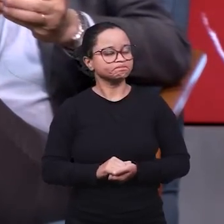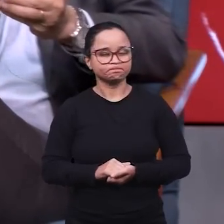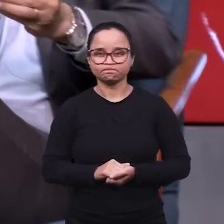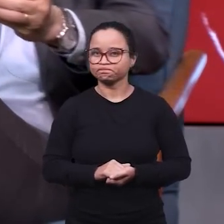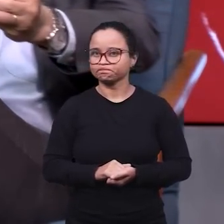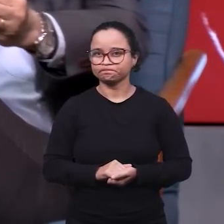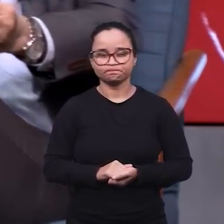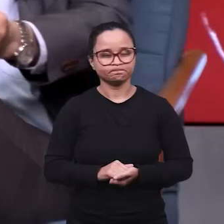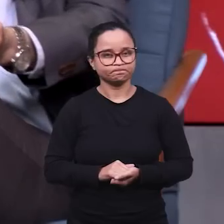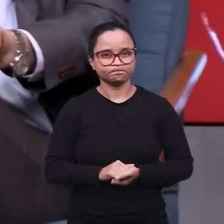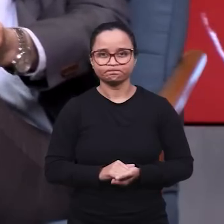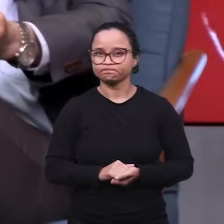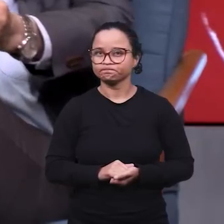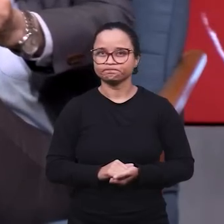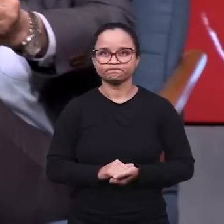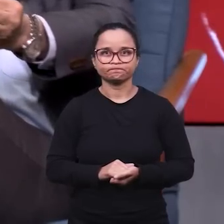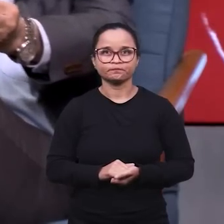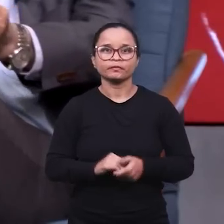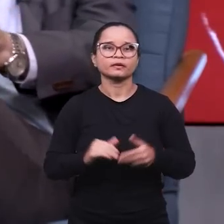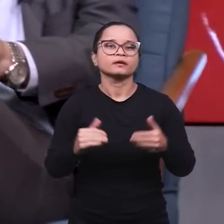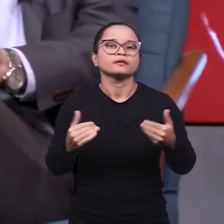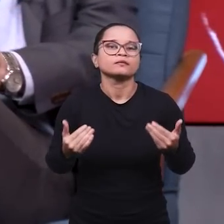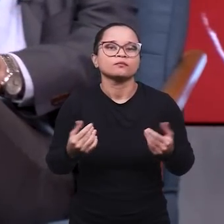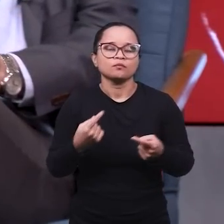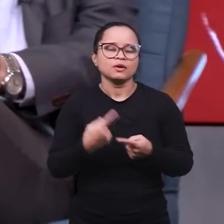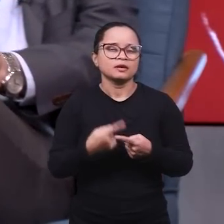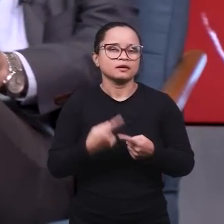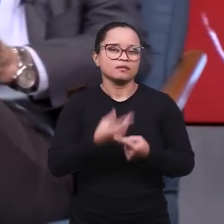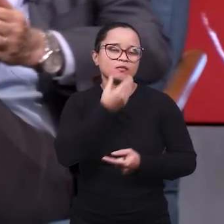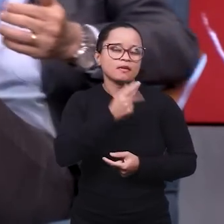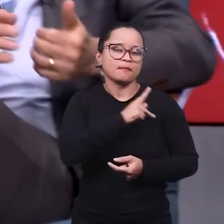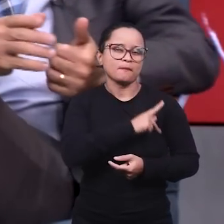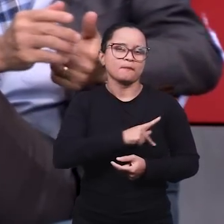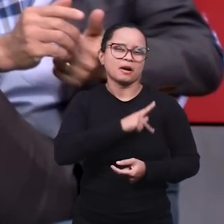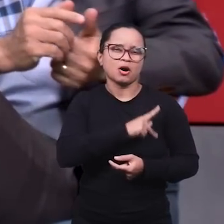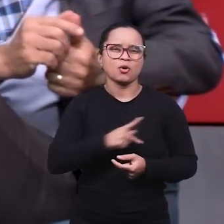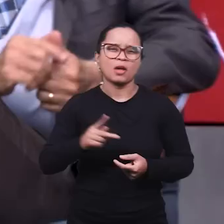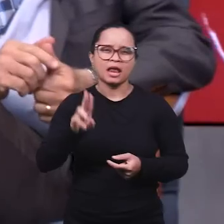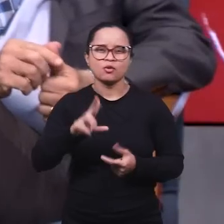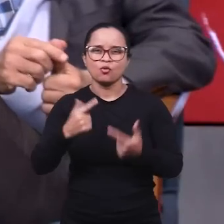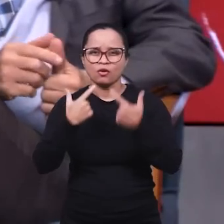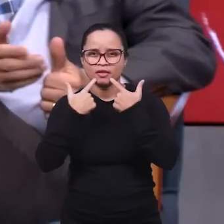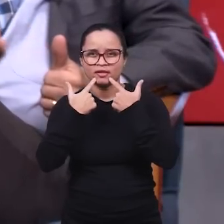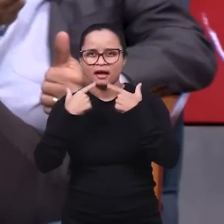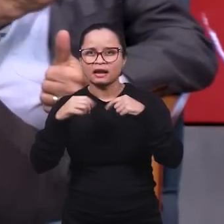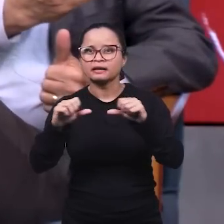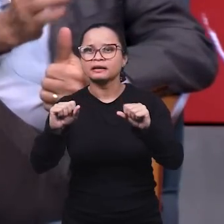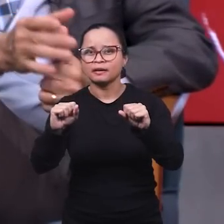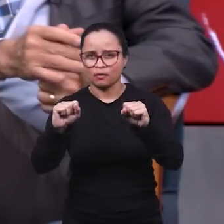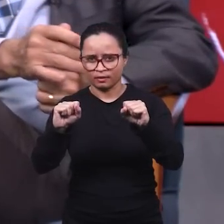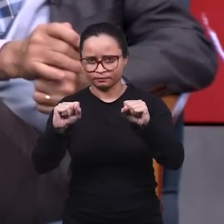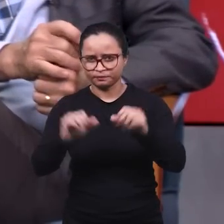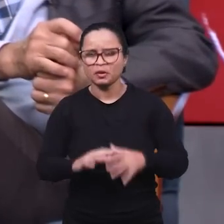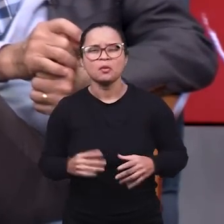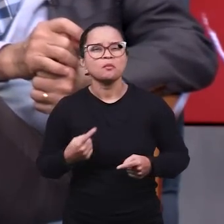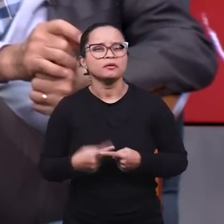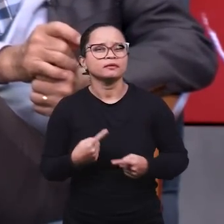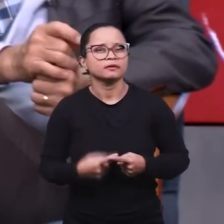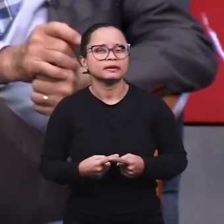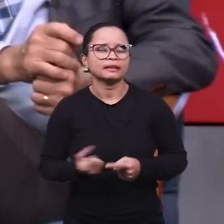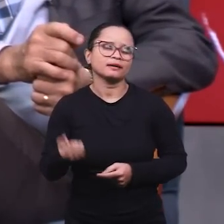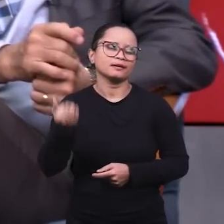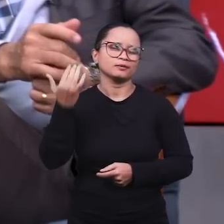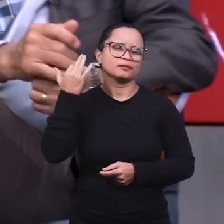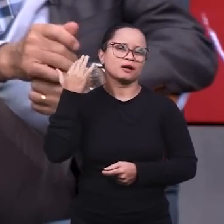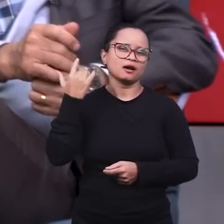Por que Paulo usa toda essa linguagem? Primeiro, Paulo tinha sido no passado um religioso,